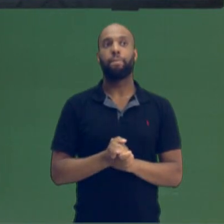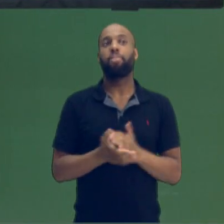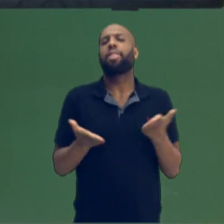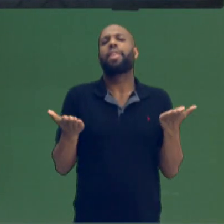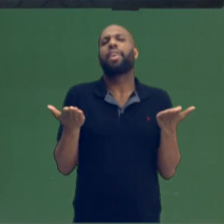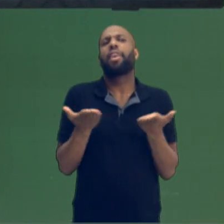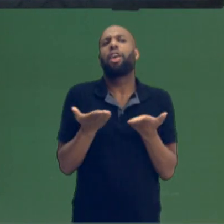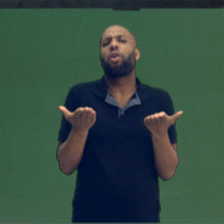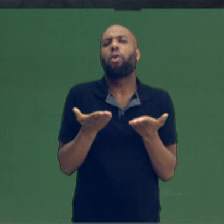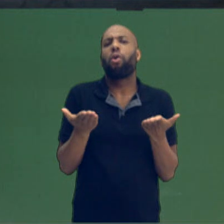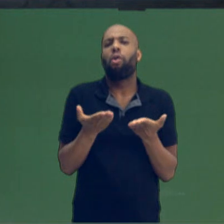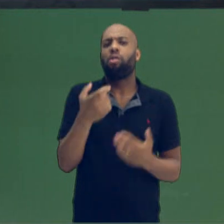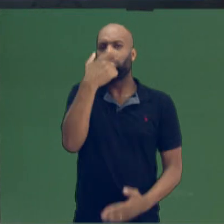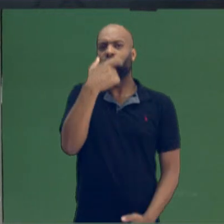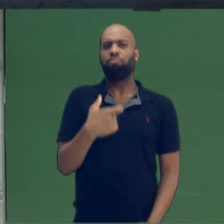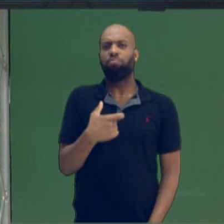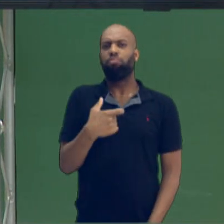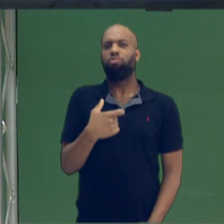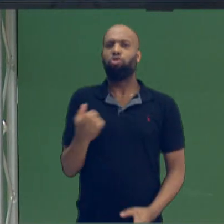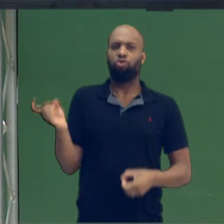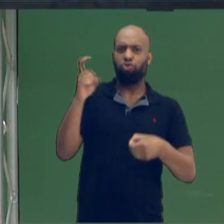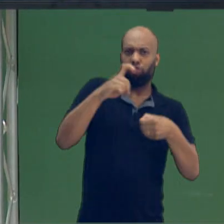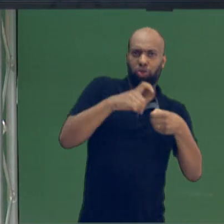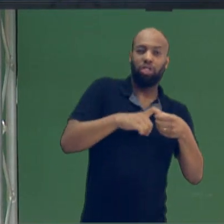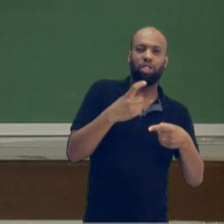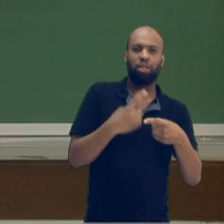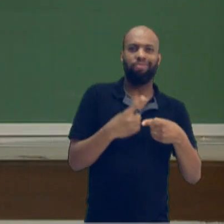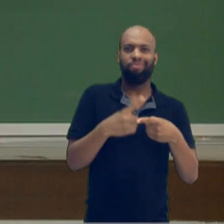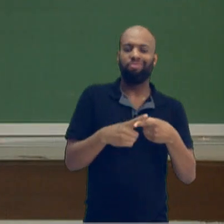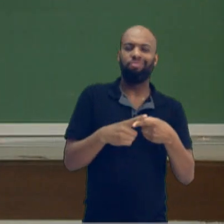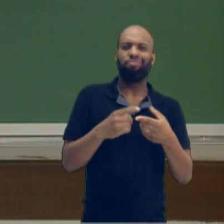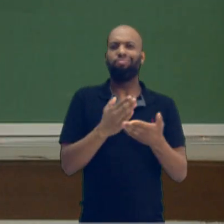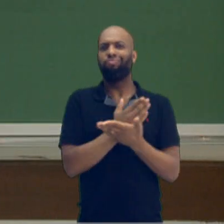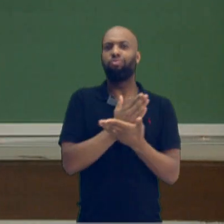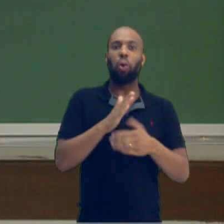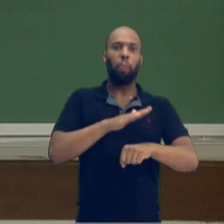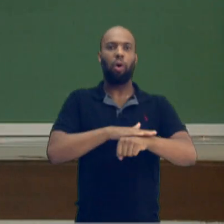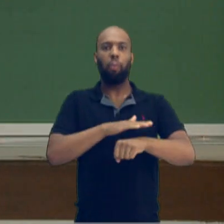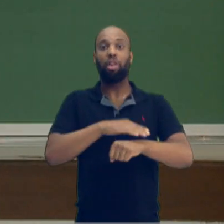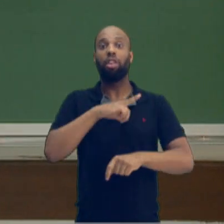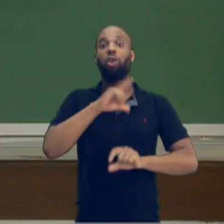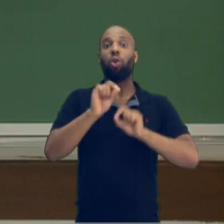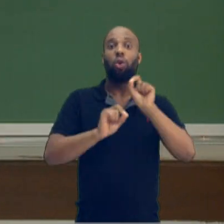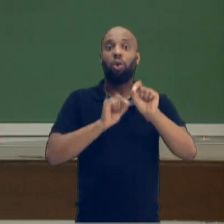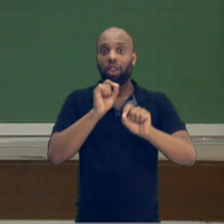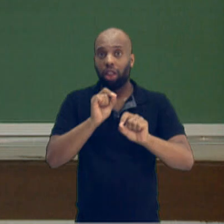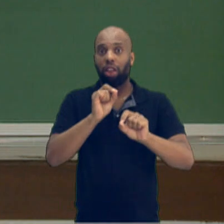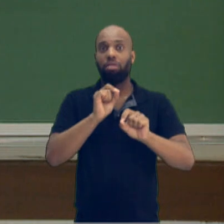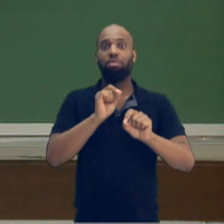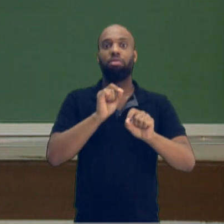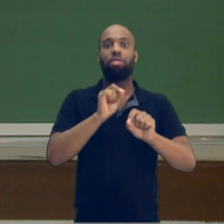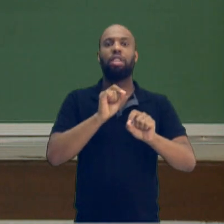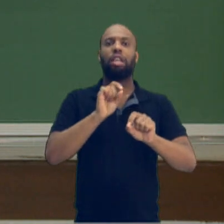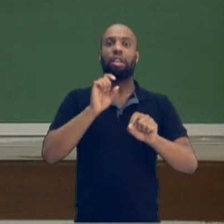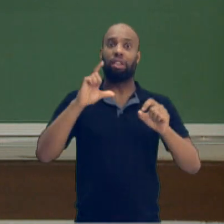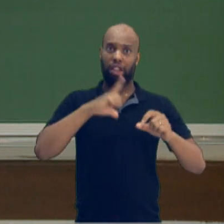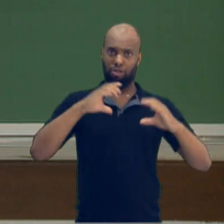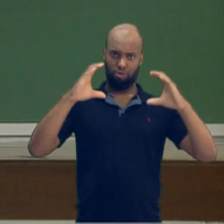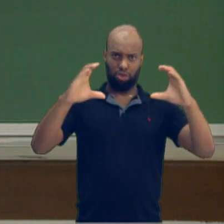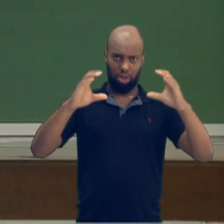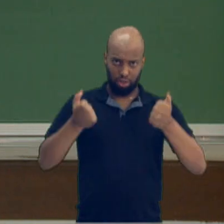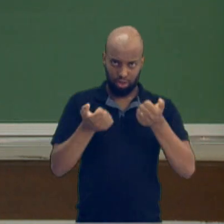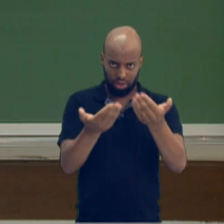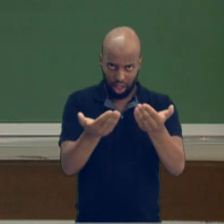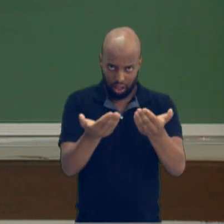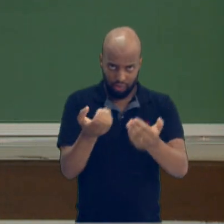e agora, a professora vai até voltar aqui, porque às vezes a gente vai ter o quê? Vai ter não sempre a função dada o